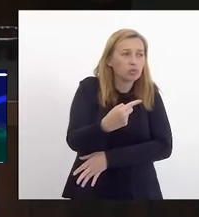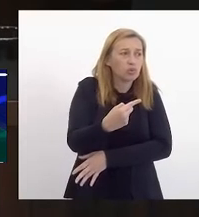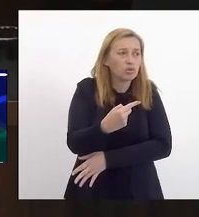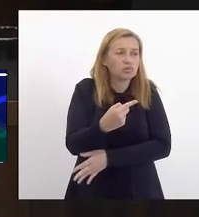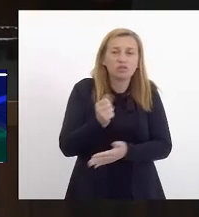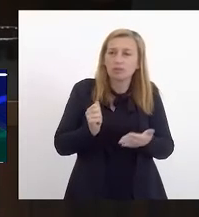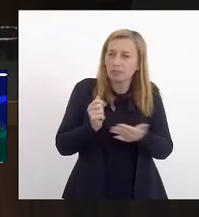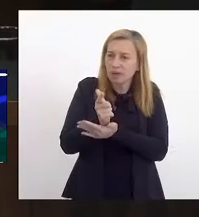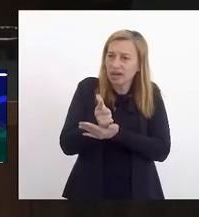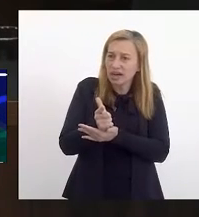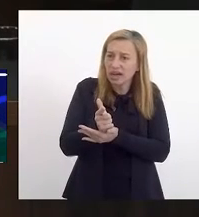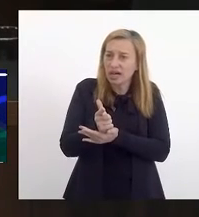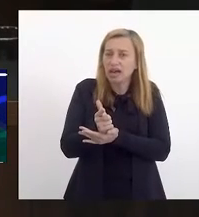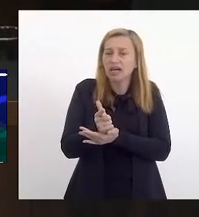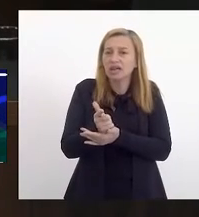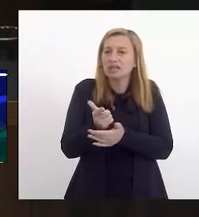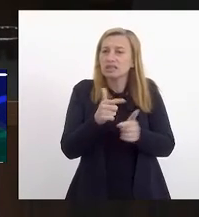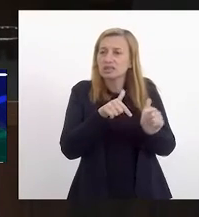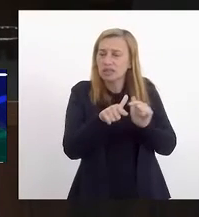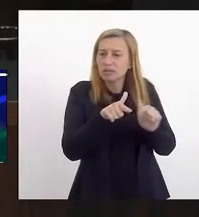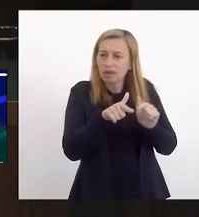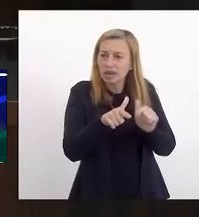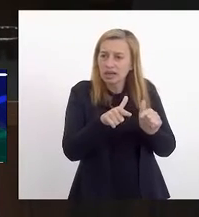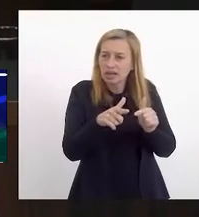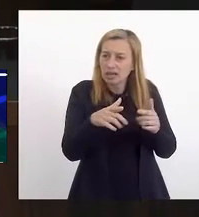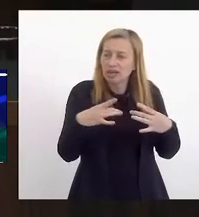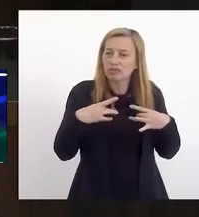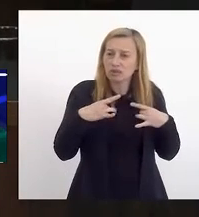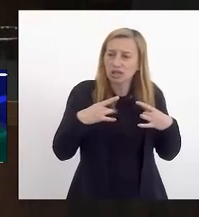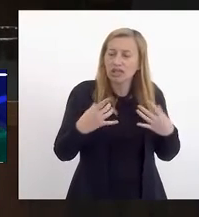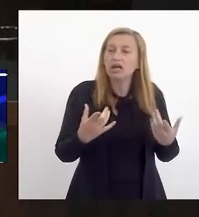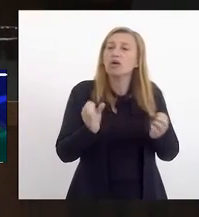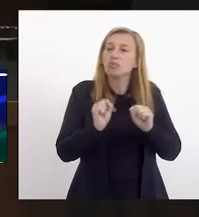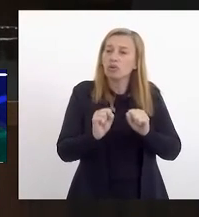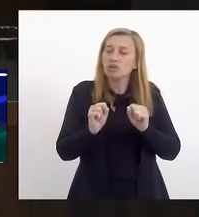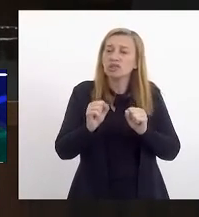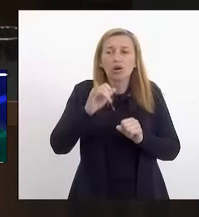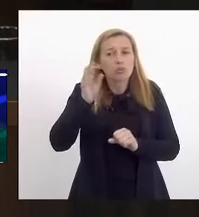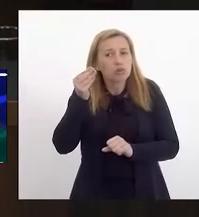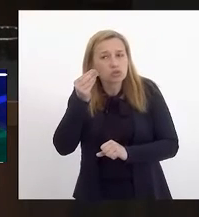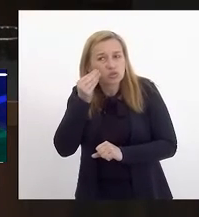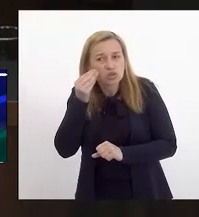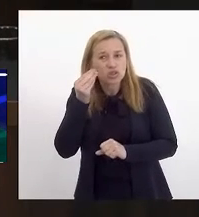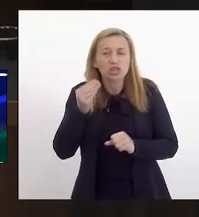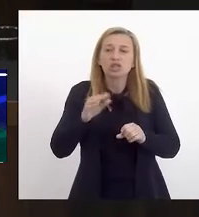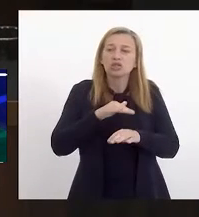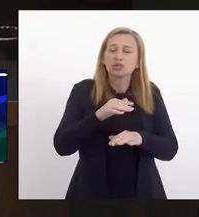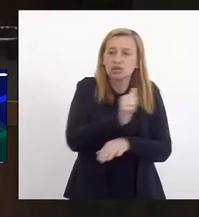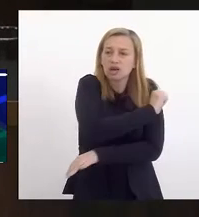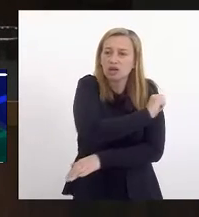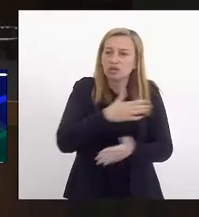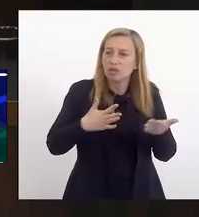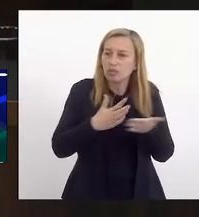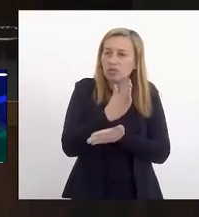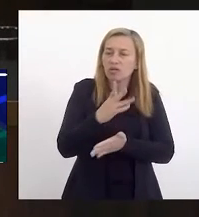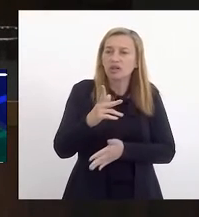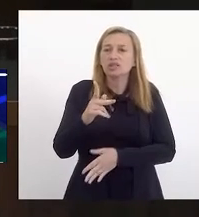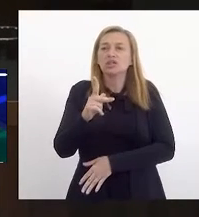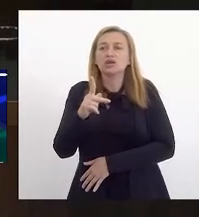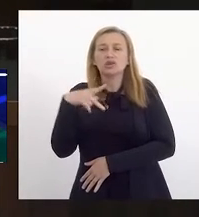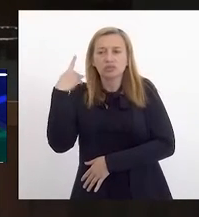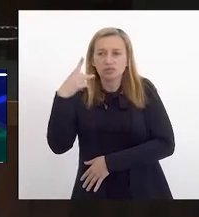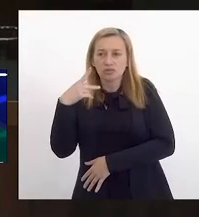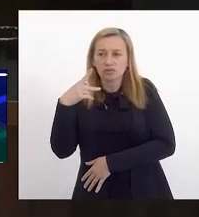pagar, prestar serviço, possa dar oportunidade dos alunos aprovados em universidades